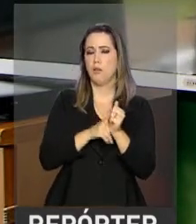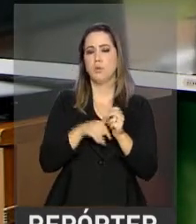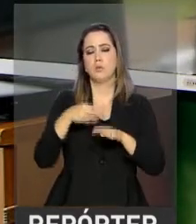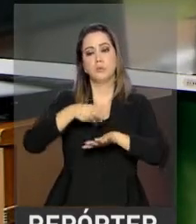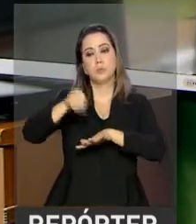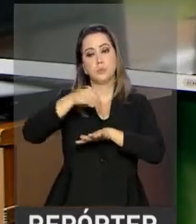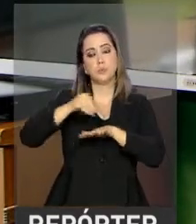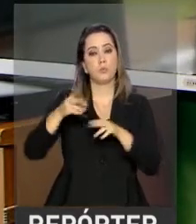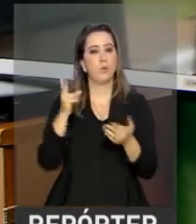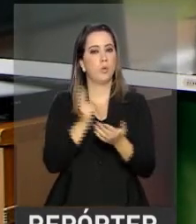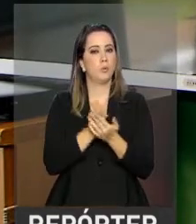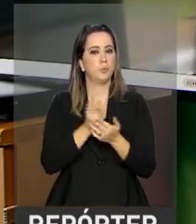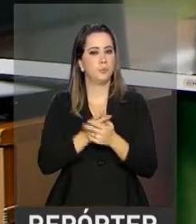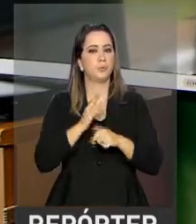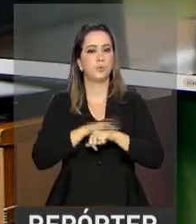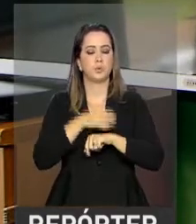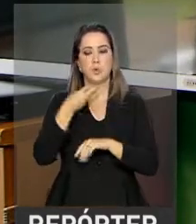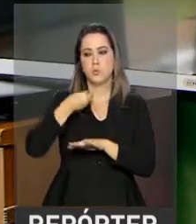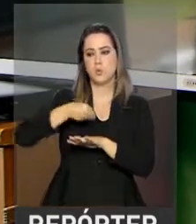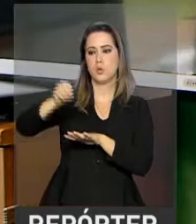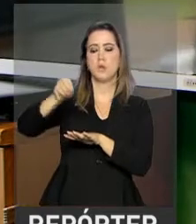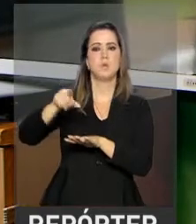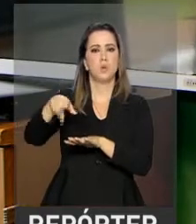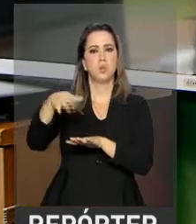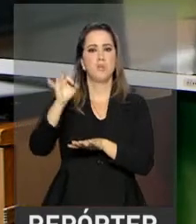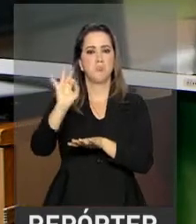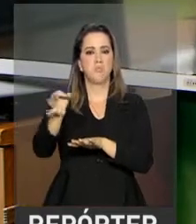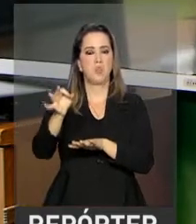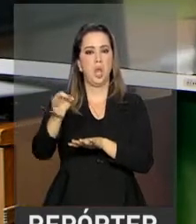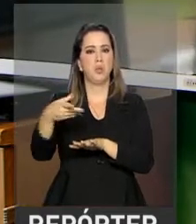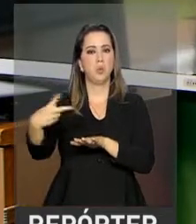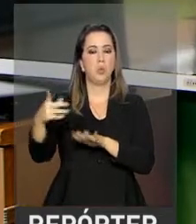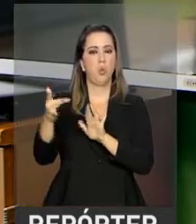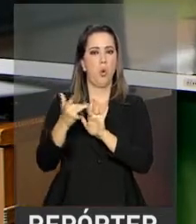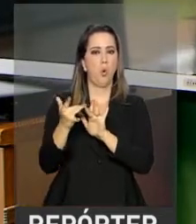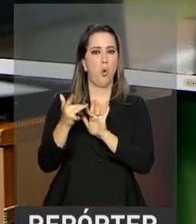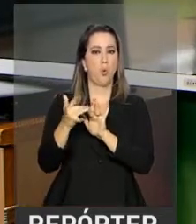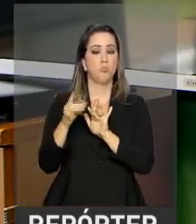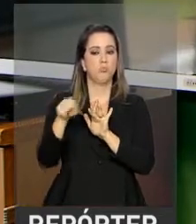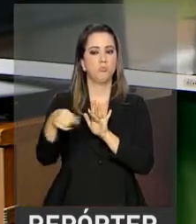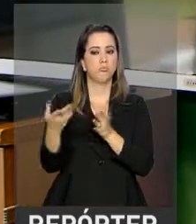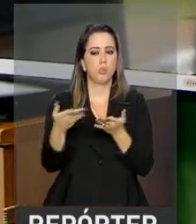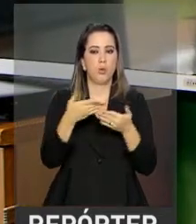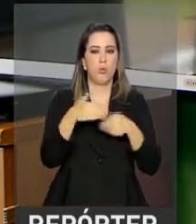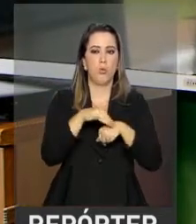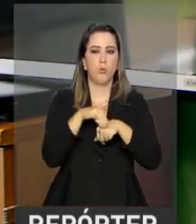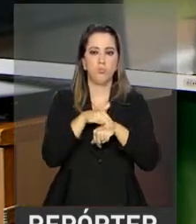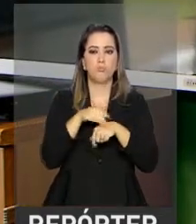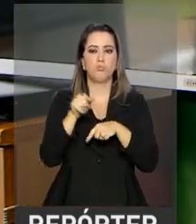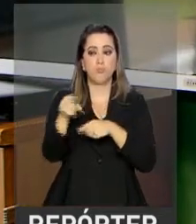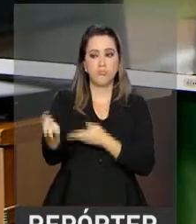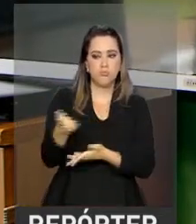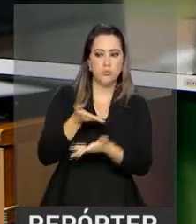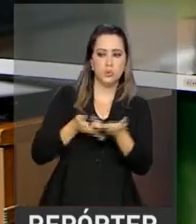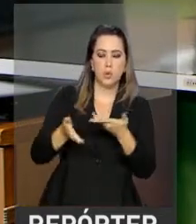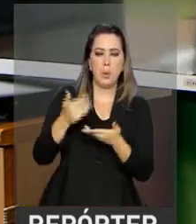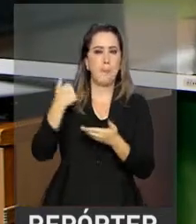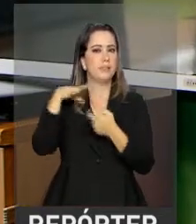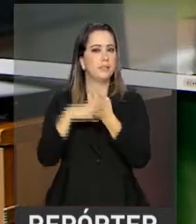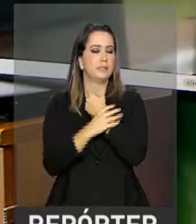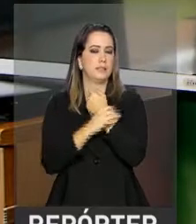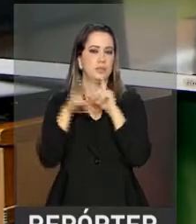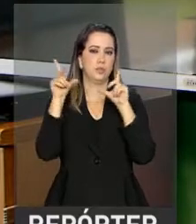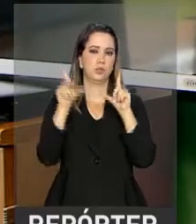o solicitante de refúgio pode responder acusa o recebimento confirma presença isso traz mais segurança isso já diminuiu